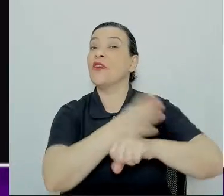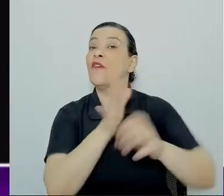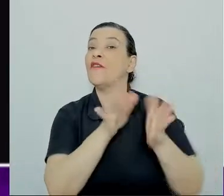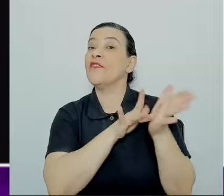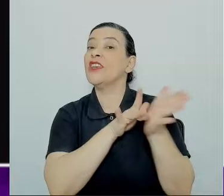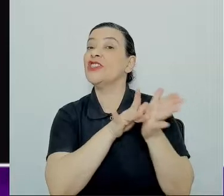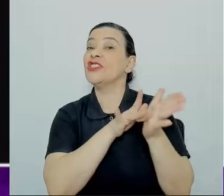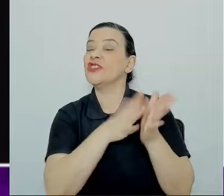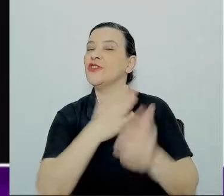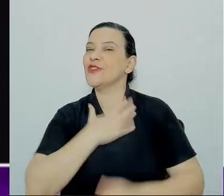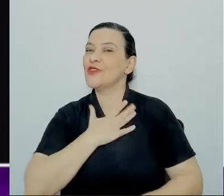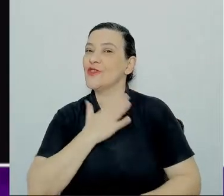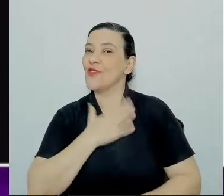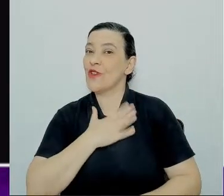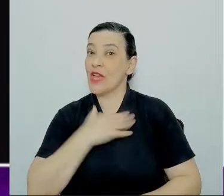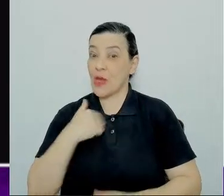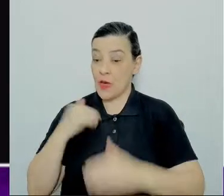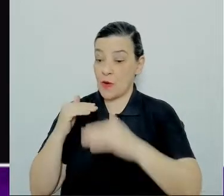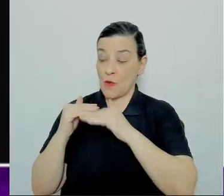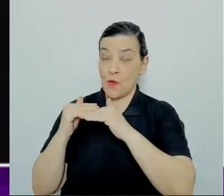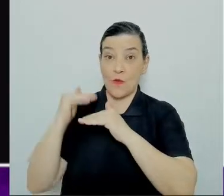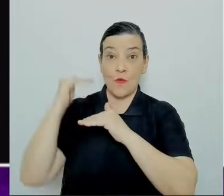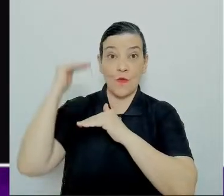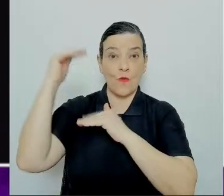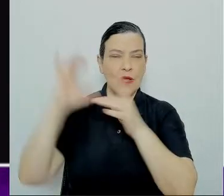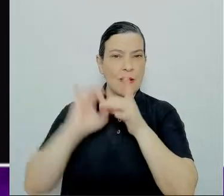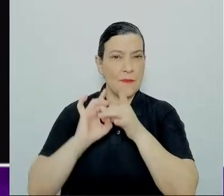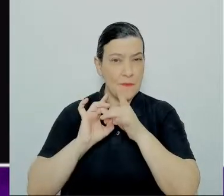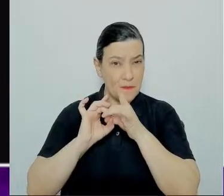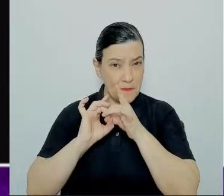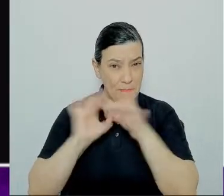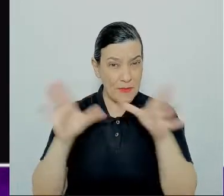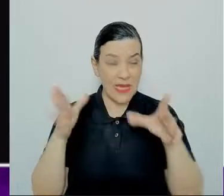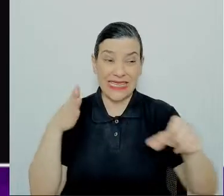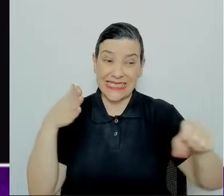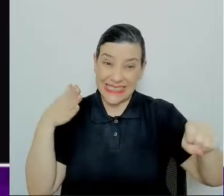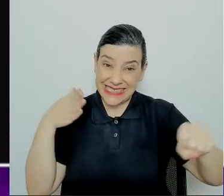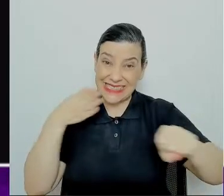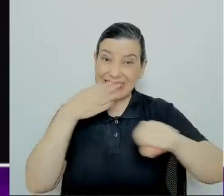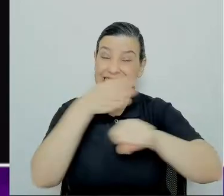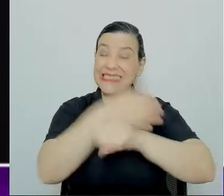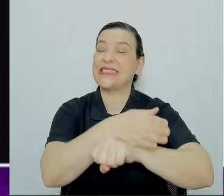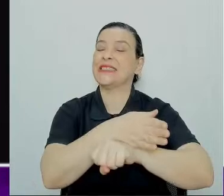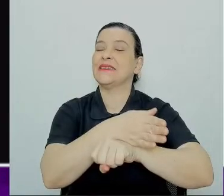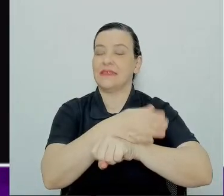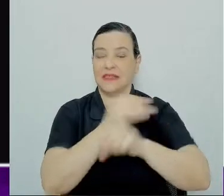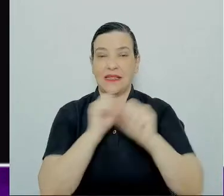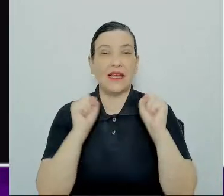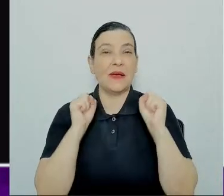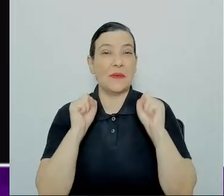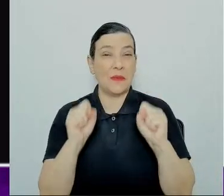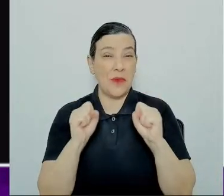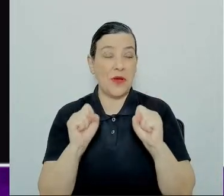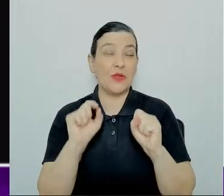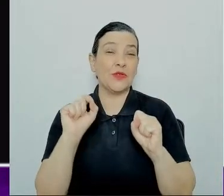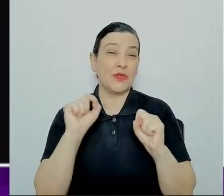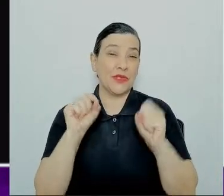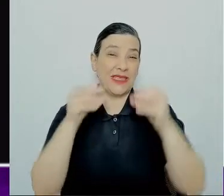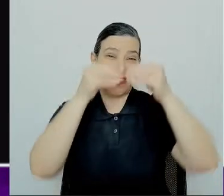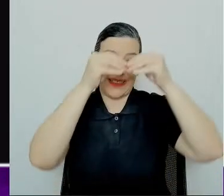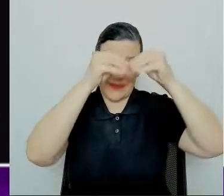tiver um nível elevado de permissão, perceba que esse ataque lateral vai literalmente destruir o meu